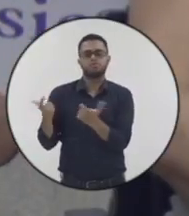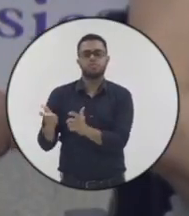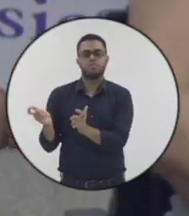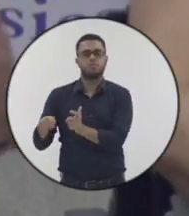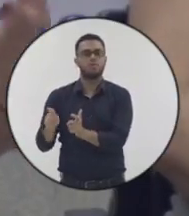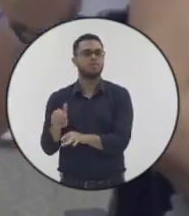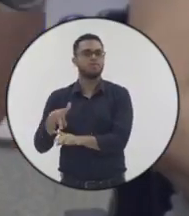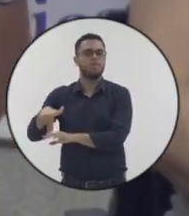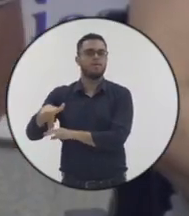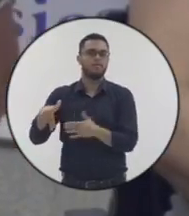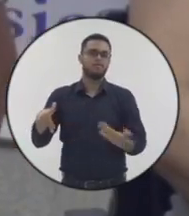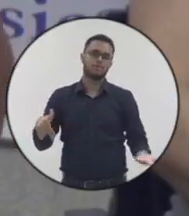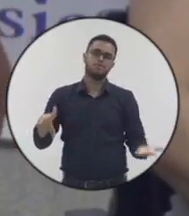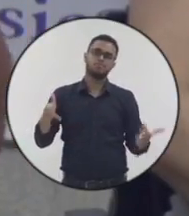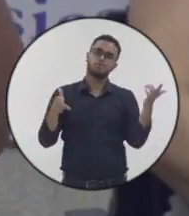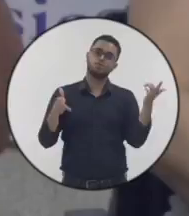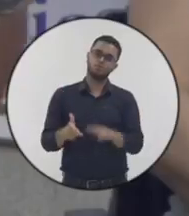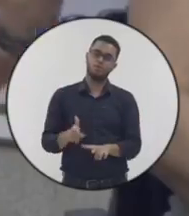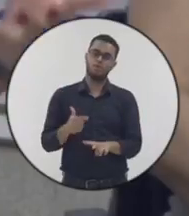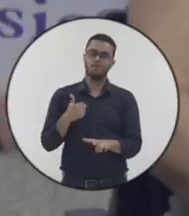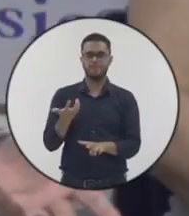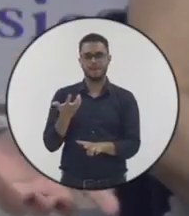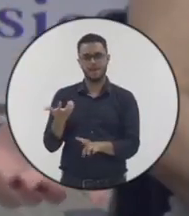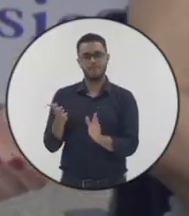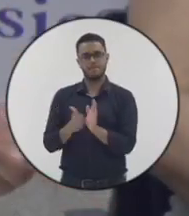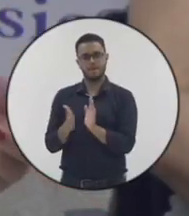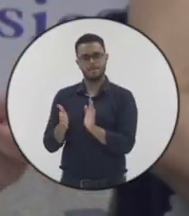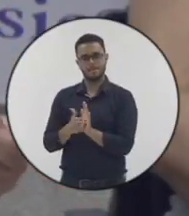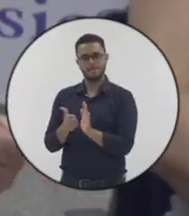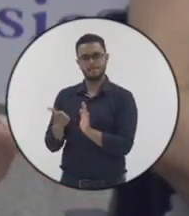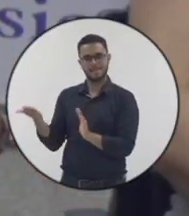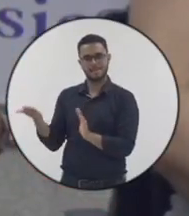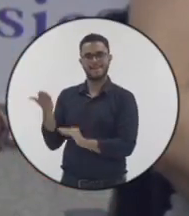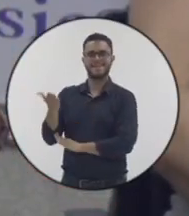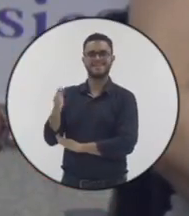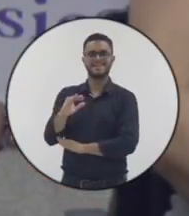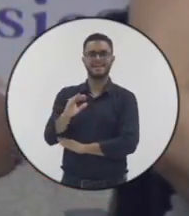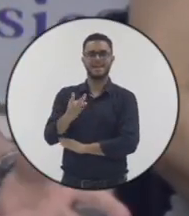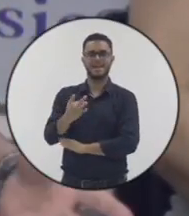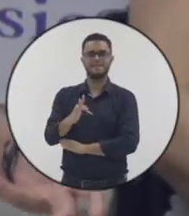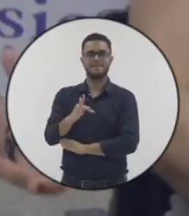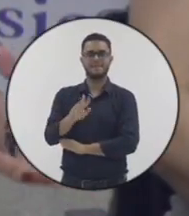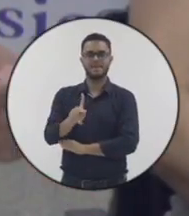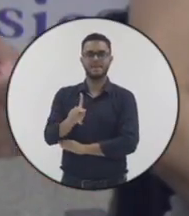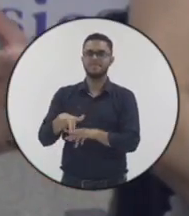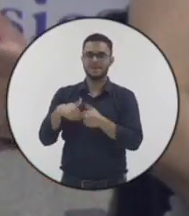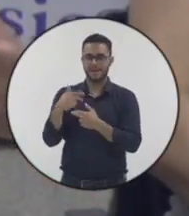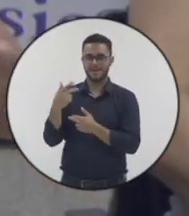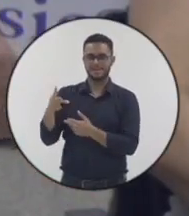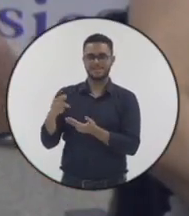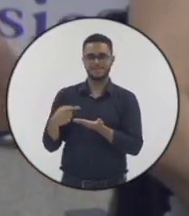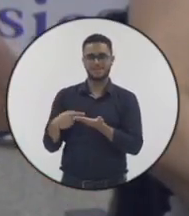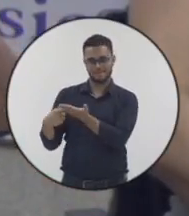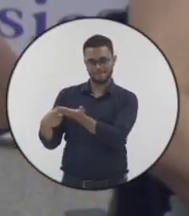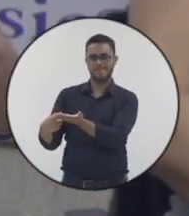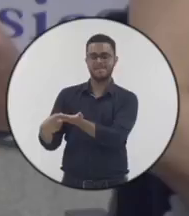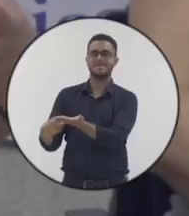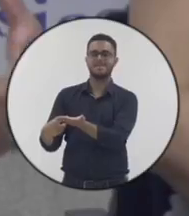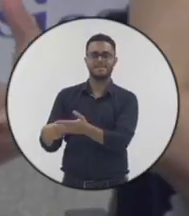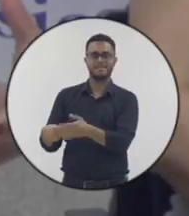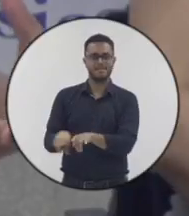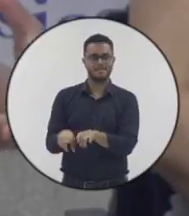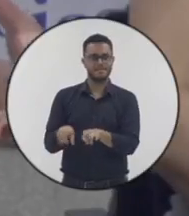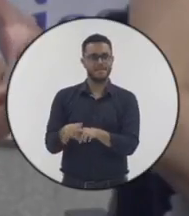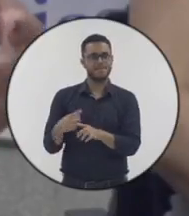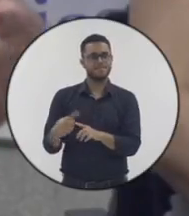E aí, mais uma vez, assim, eu gostaria de parabenizar ao CFP pelo convite e de